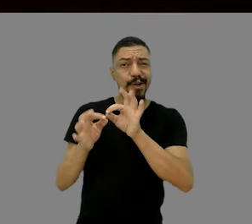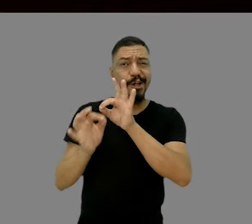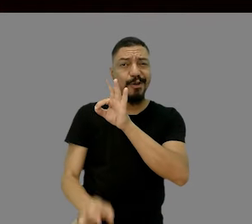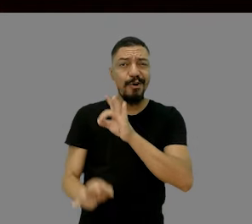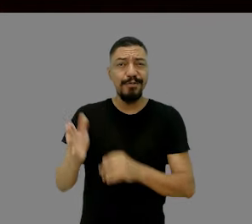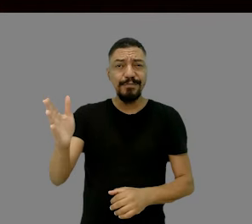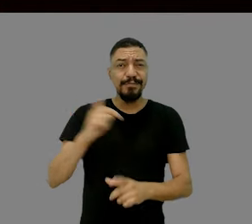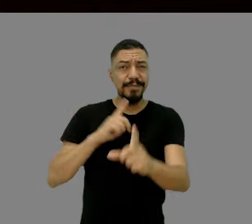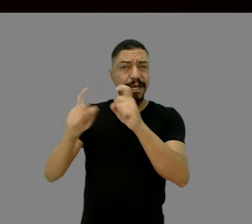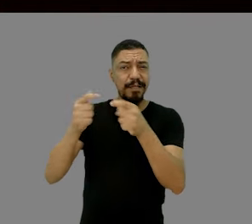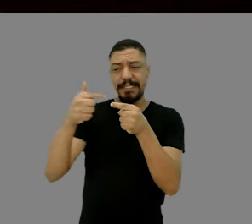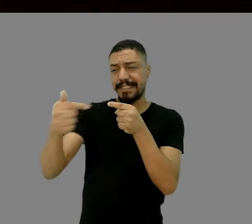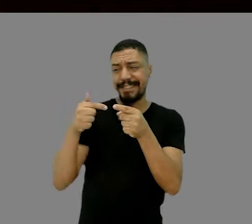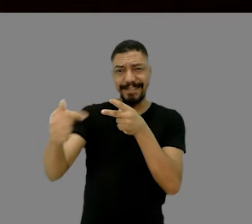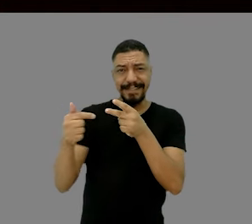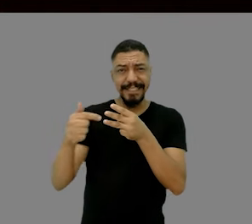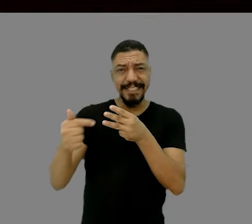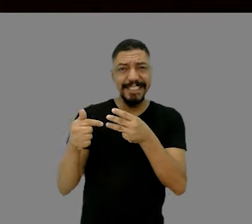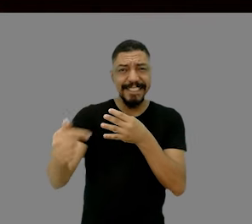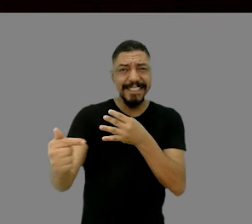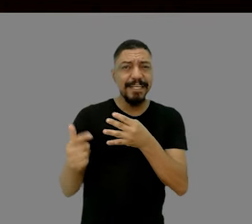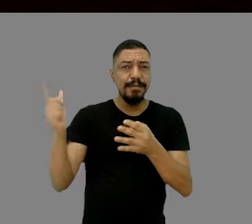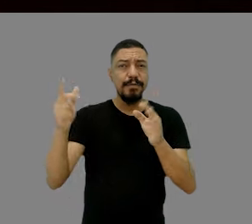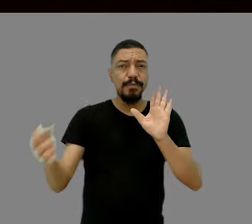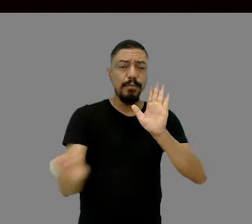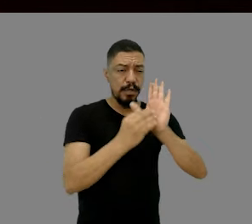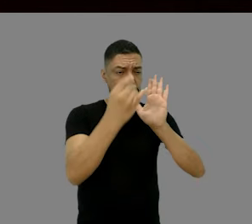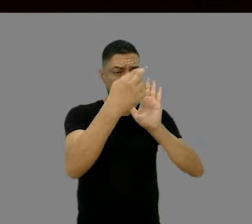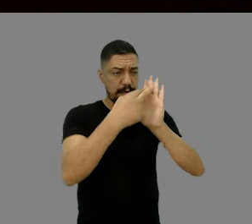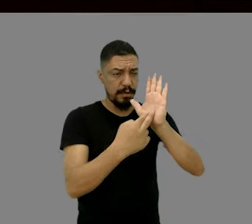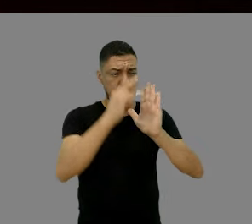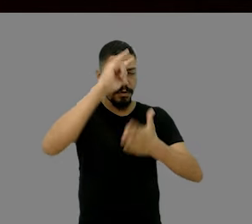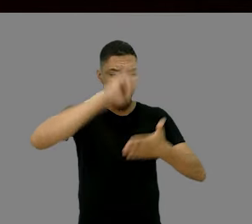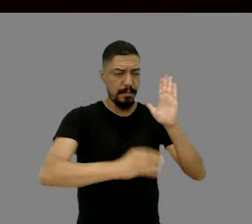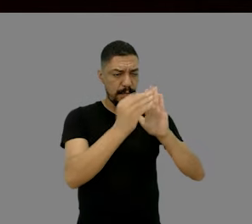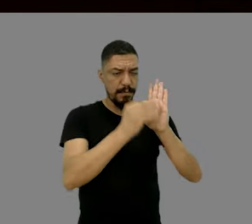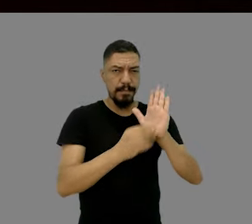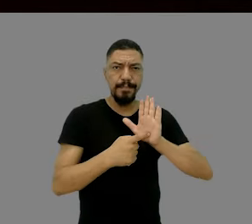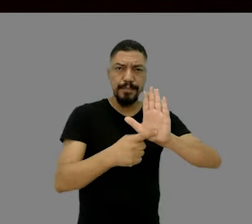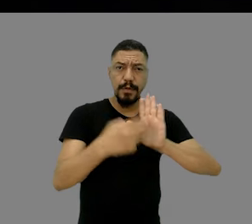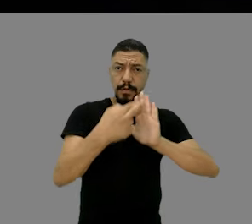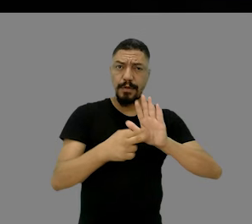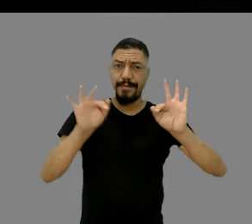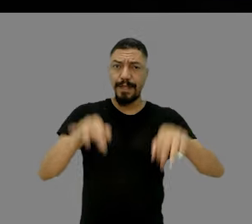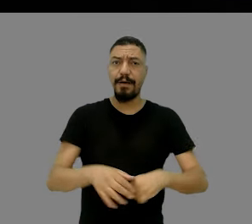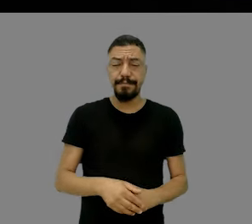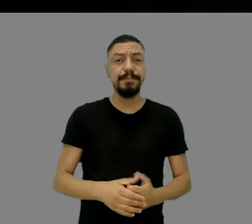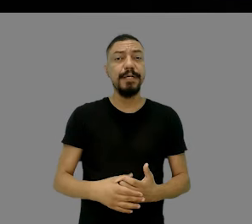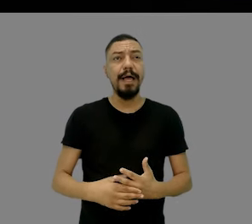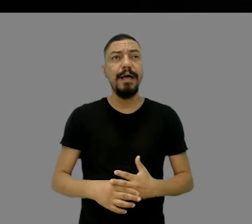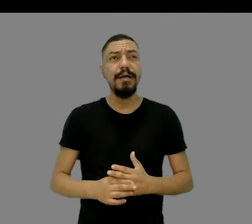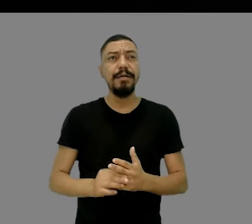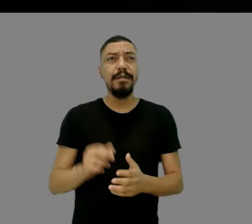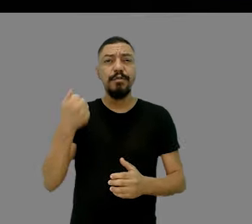no projeto final, assim, para ser entregue. Você não precisa colocar prints de todas as suas reuniões semanais, sabe?